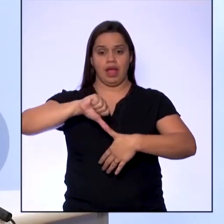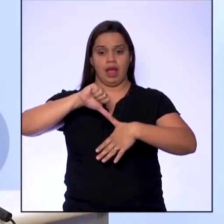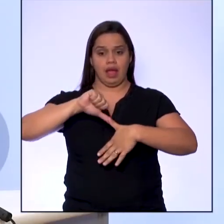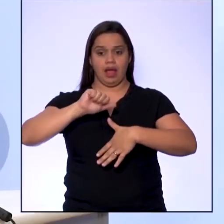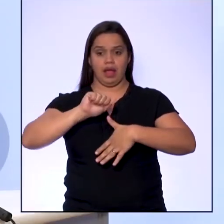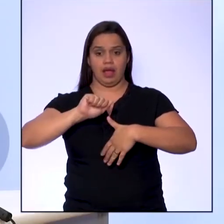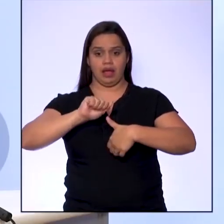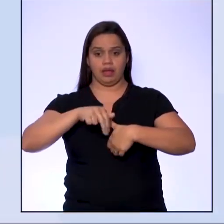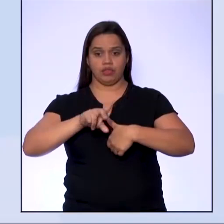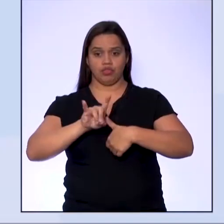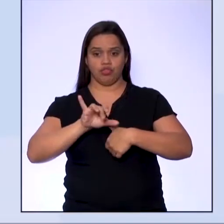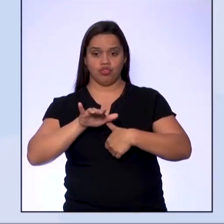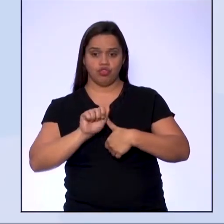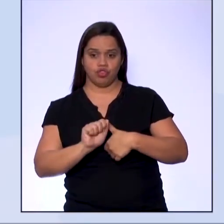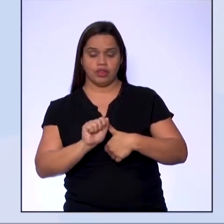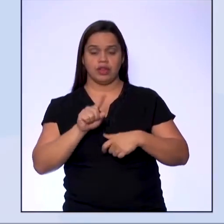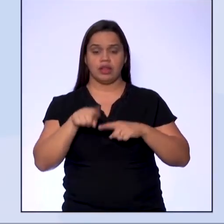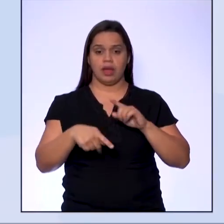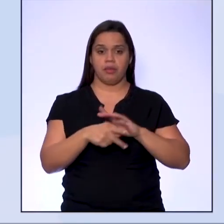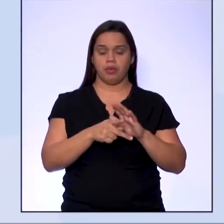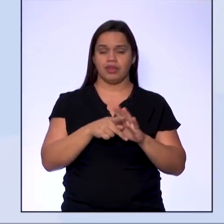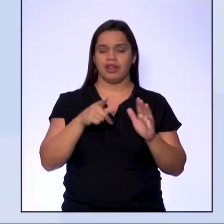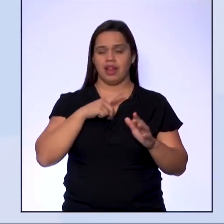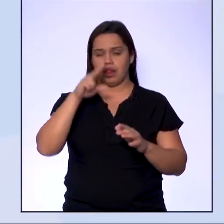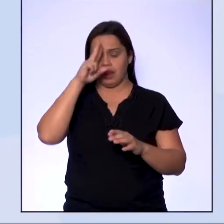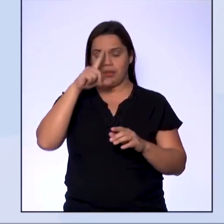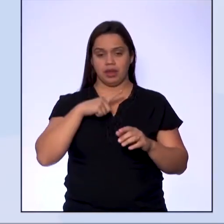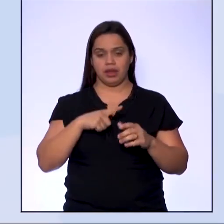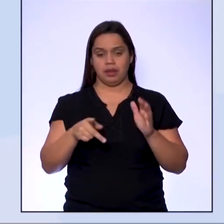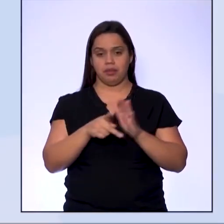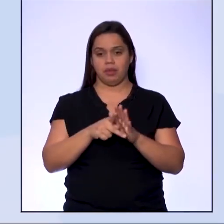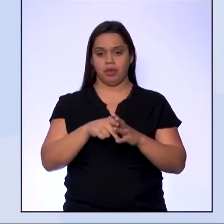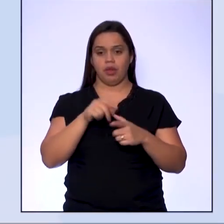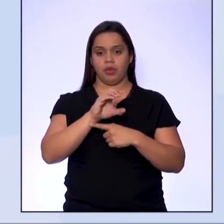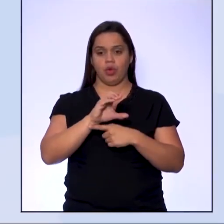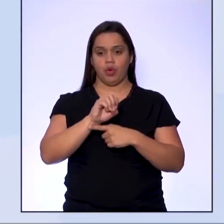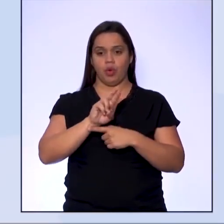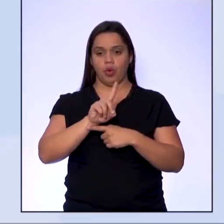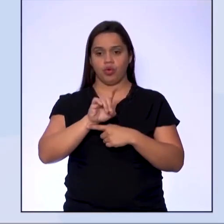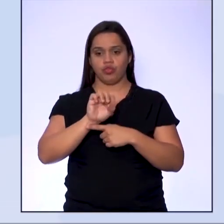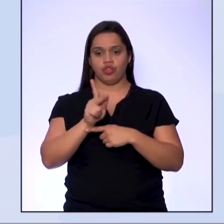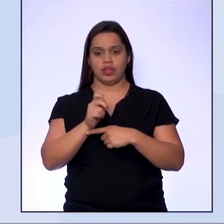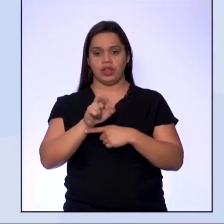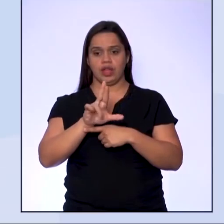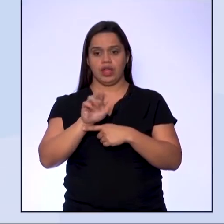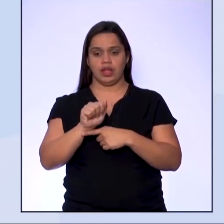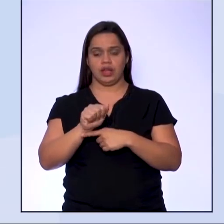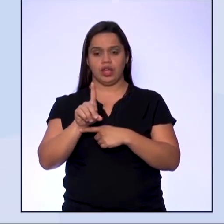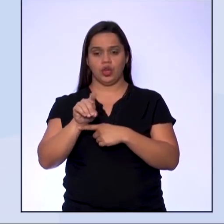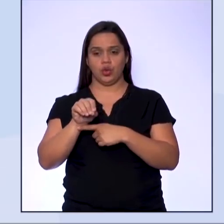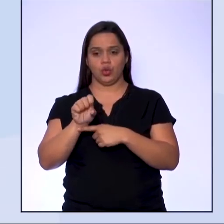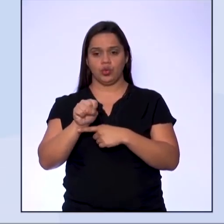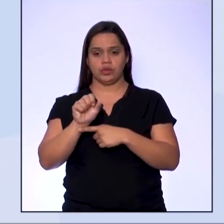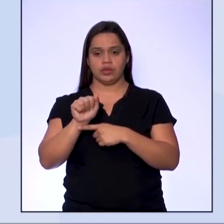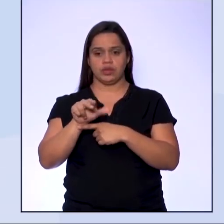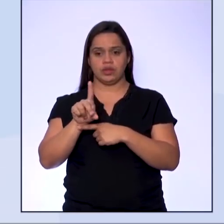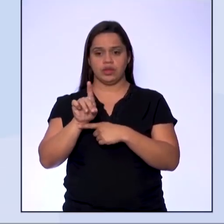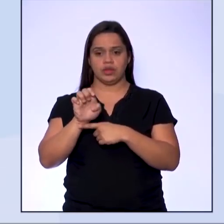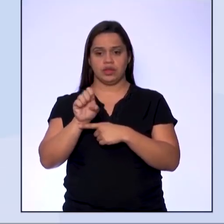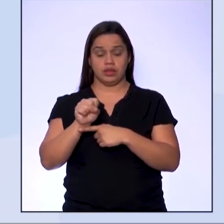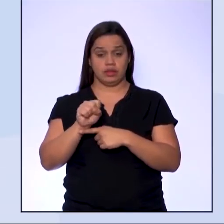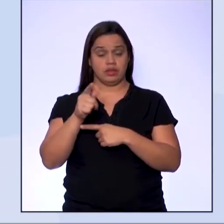né? Qual que é o país que está localizado esta região atualmente? É o Peru. Eu vou acrescentar mais